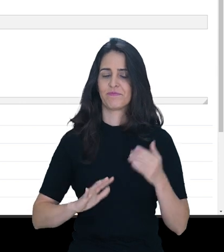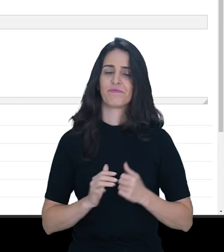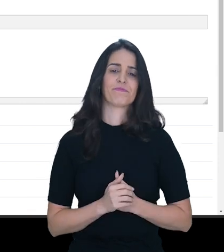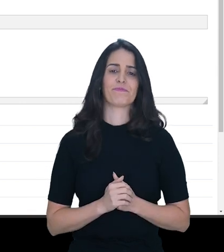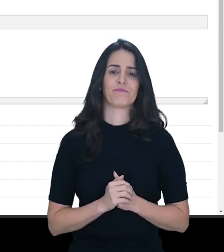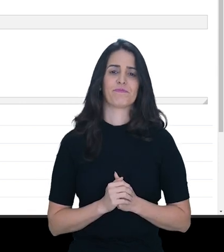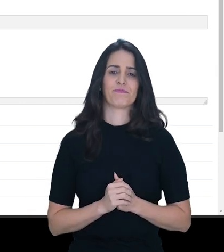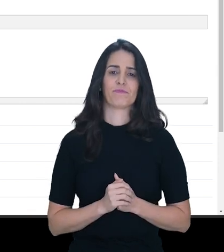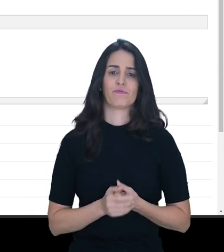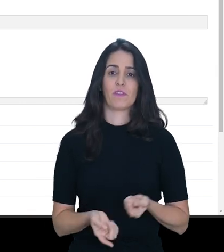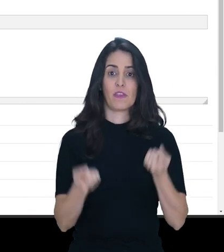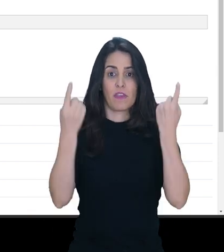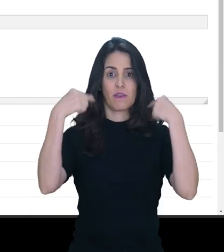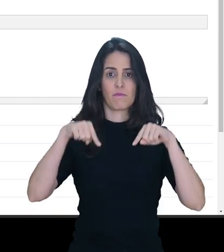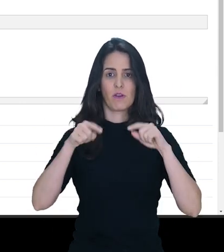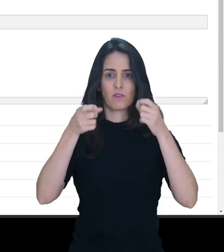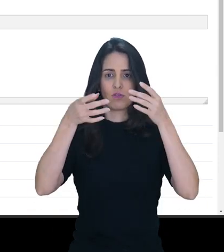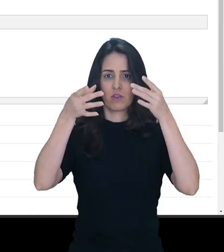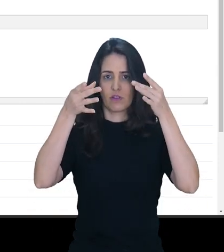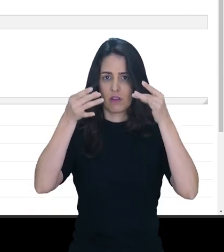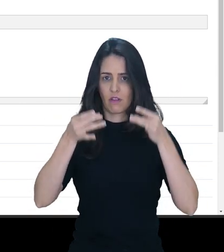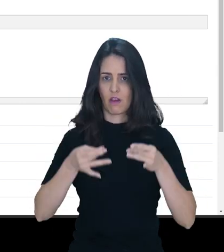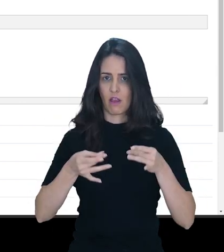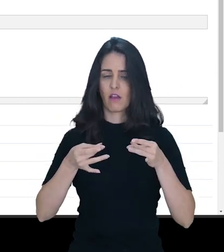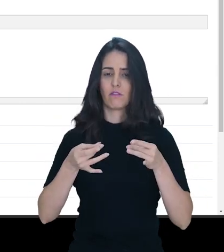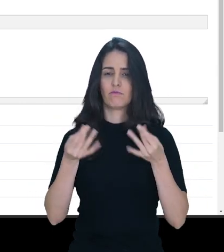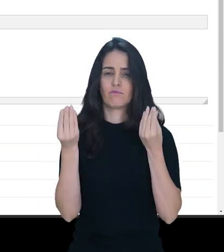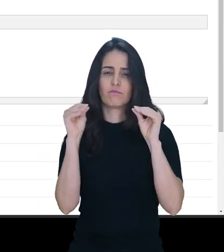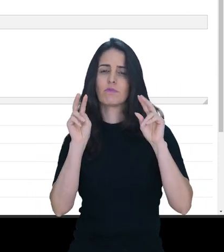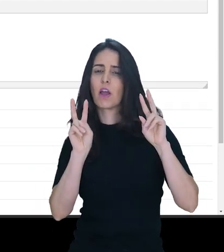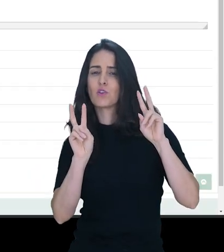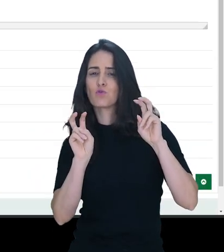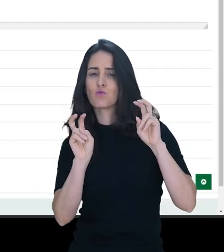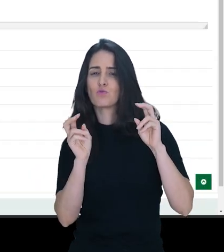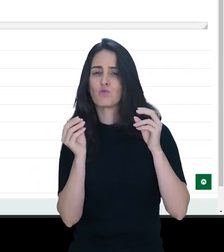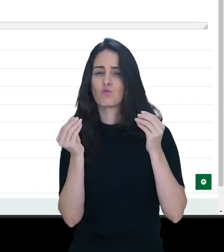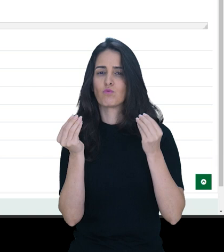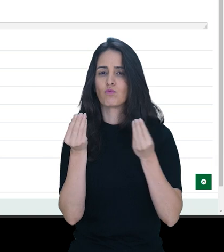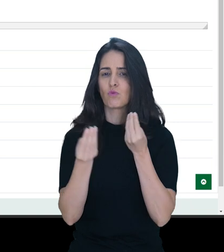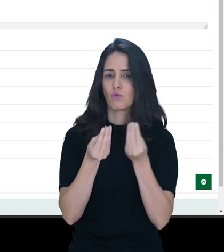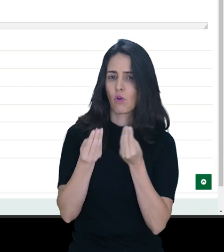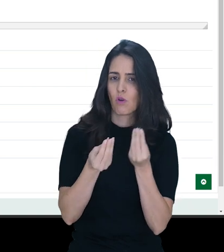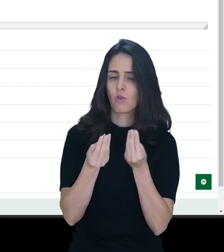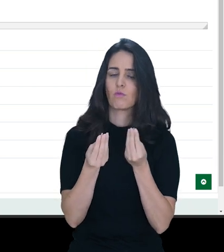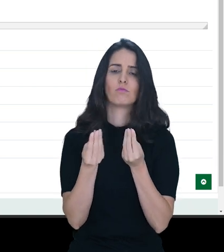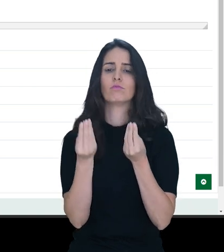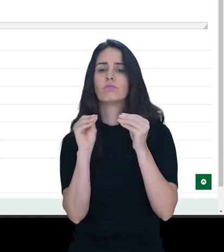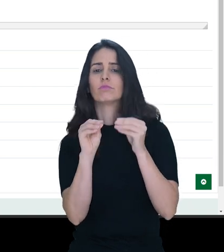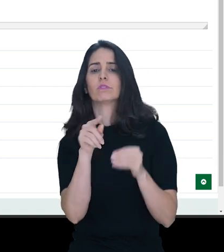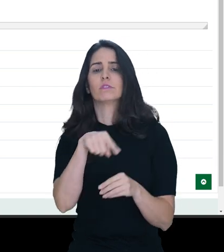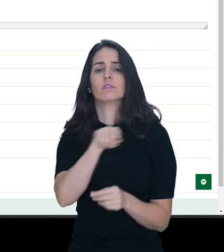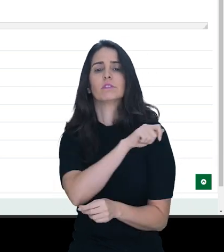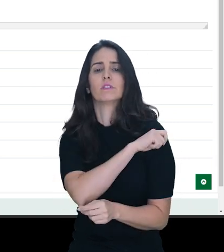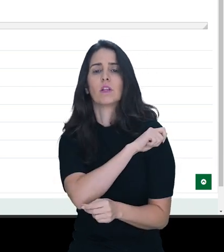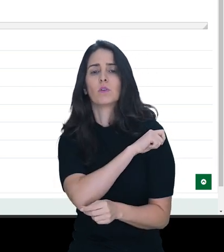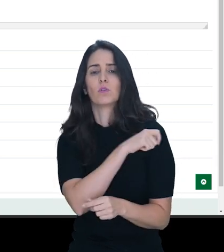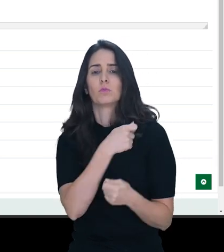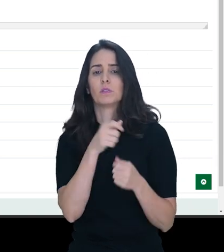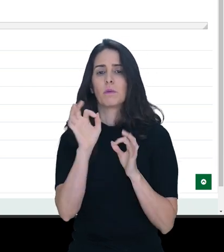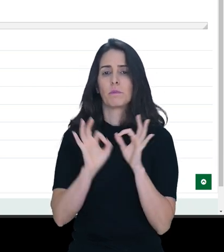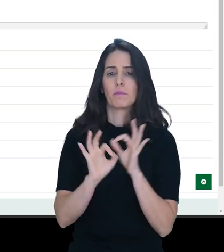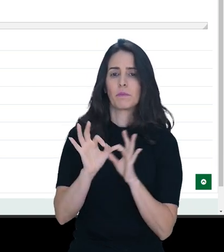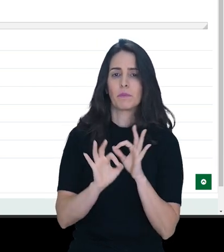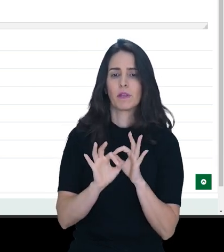colocamos uma descrição é importante colocar o assunto que vai ser tratado se o estudante precisa